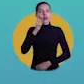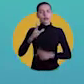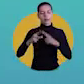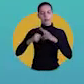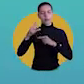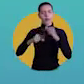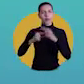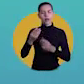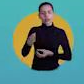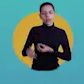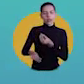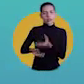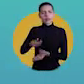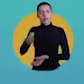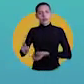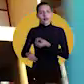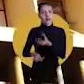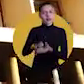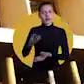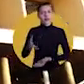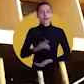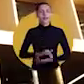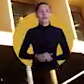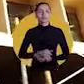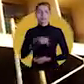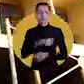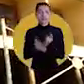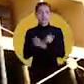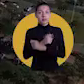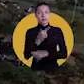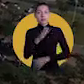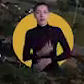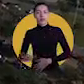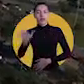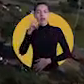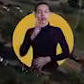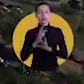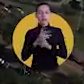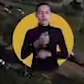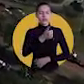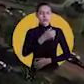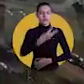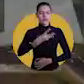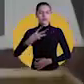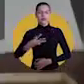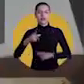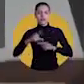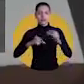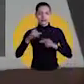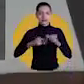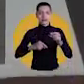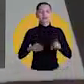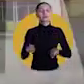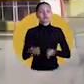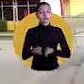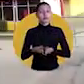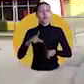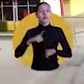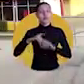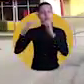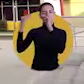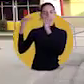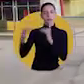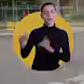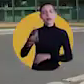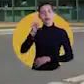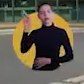Abril. Ao todo, a PUC Goiás acumulou 133 estrelas. Depois, veio a notícia do RUF, o ranking universitário do jornal Folha